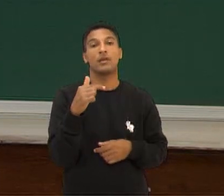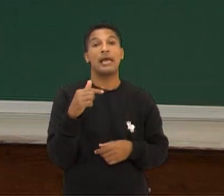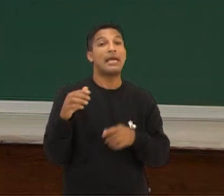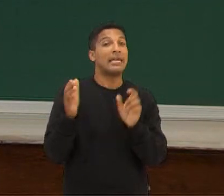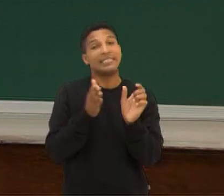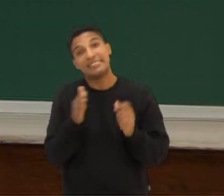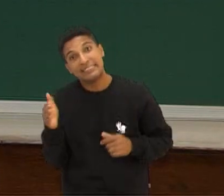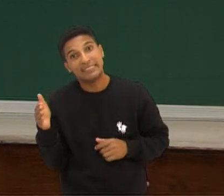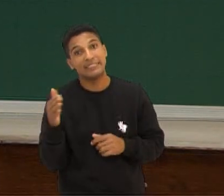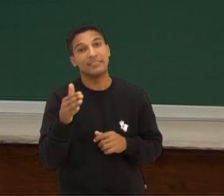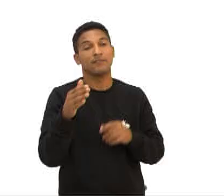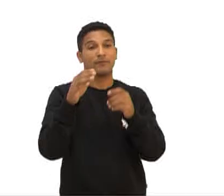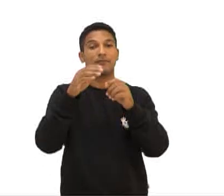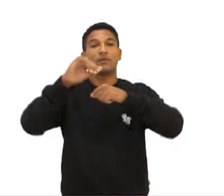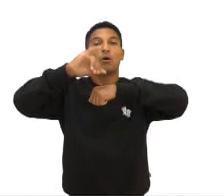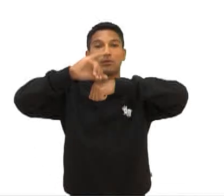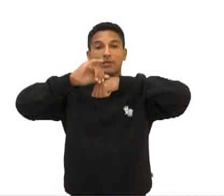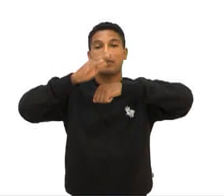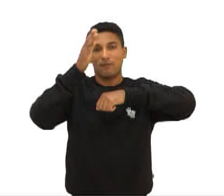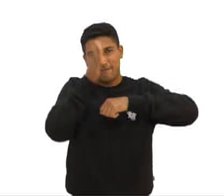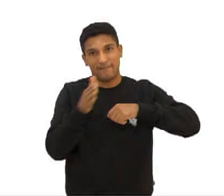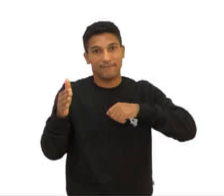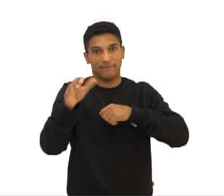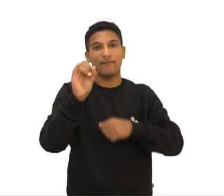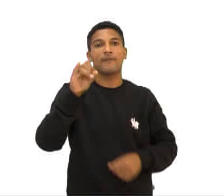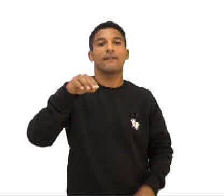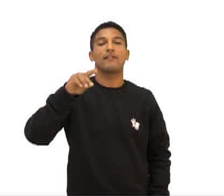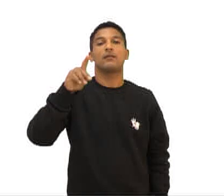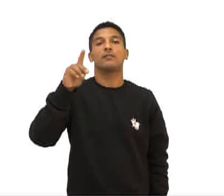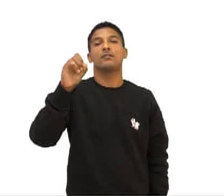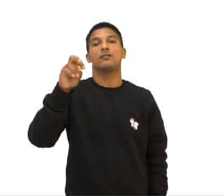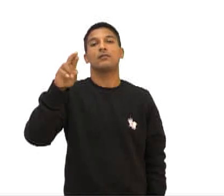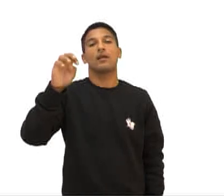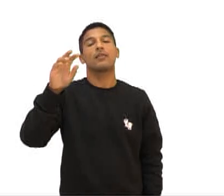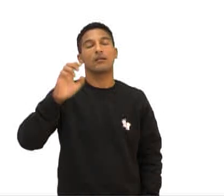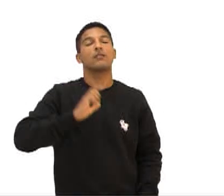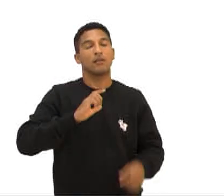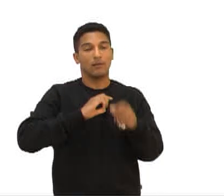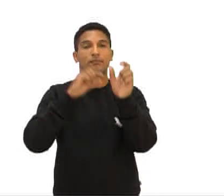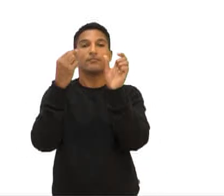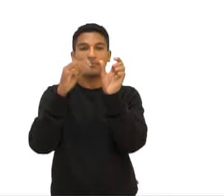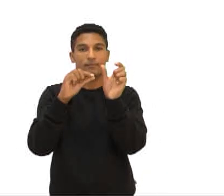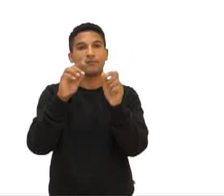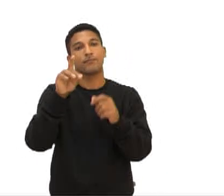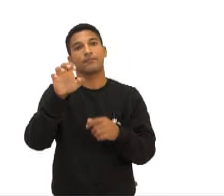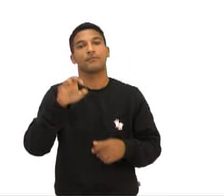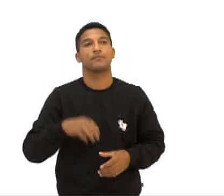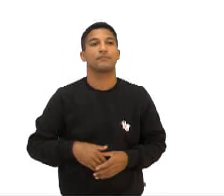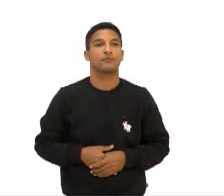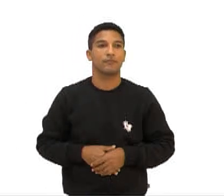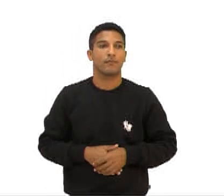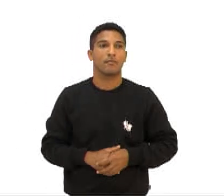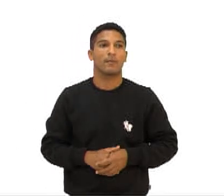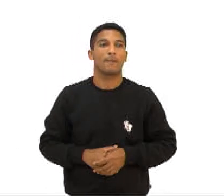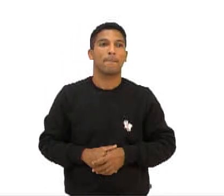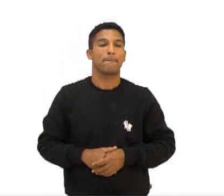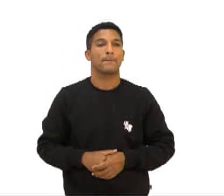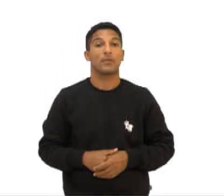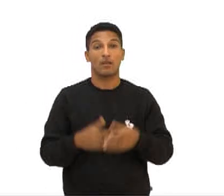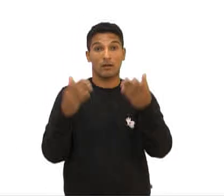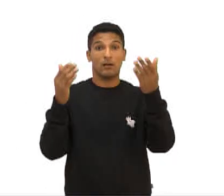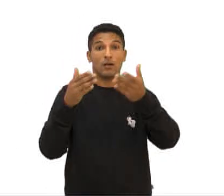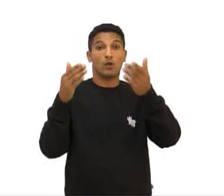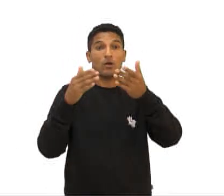também. Oração subordinada substantiva predicativa. Exerce a função de predicativo